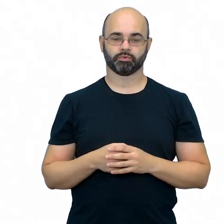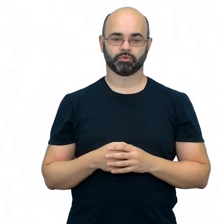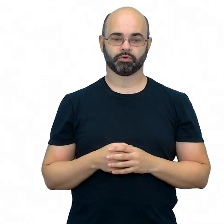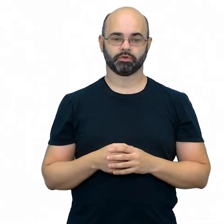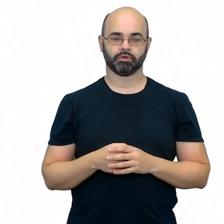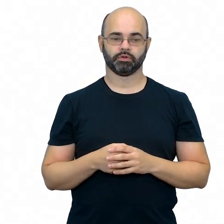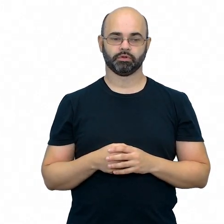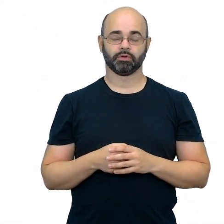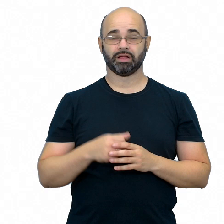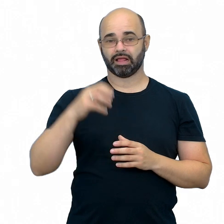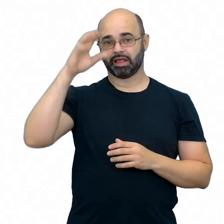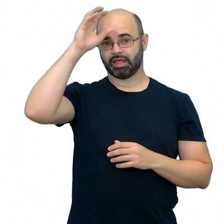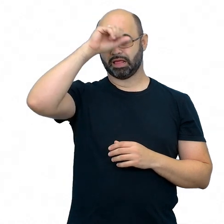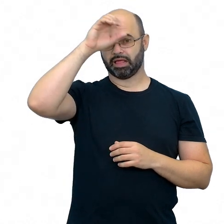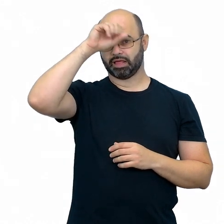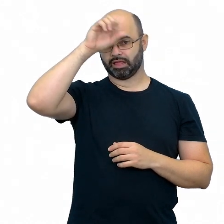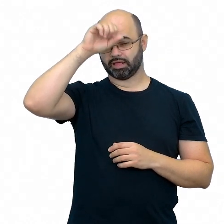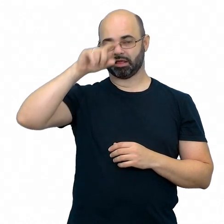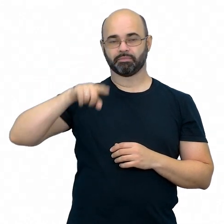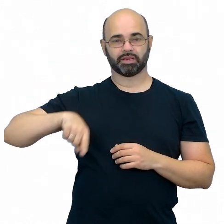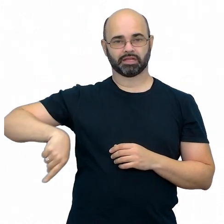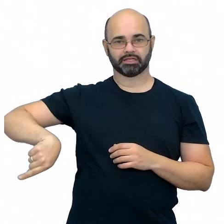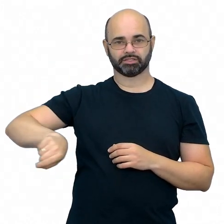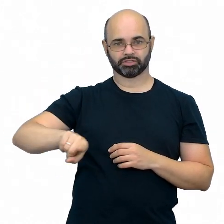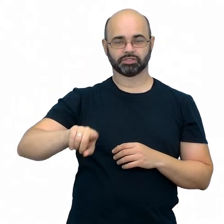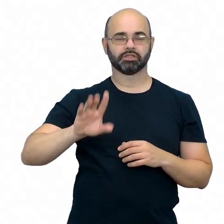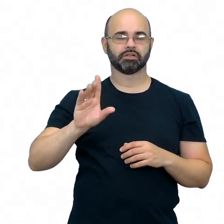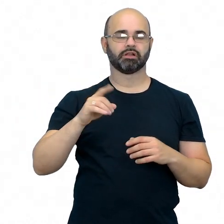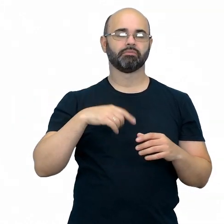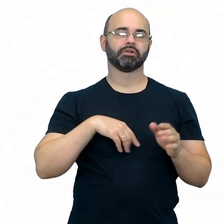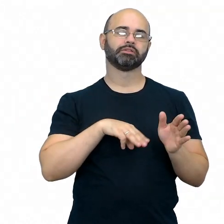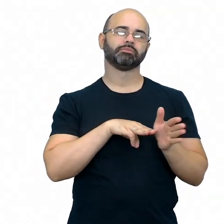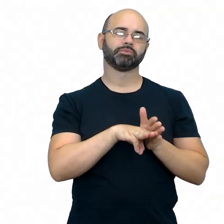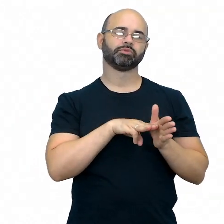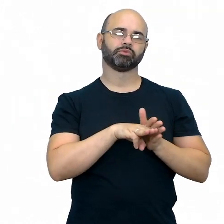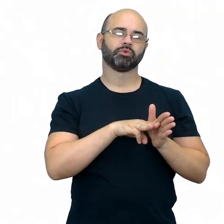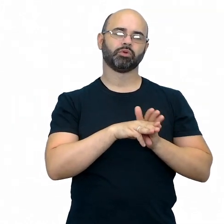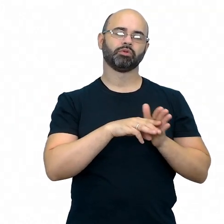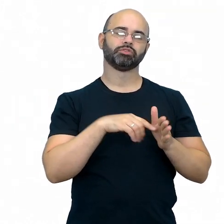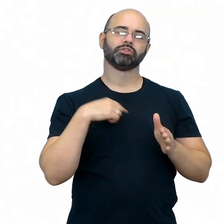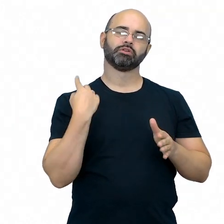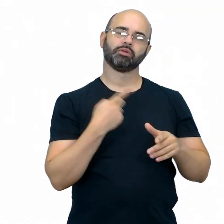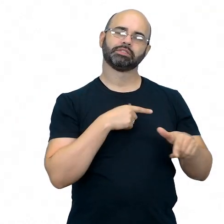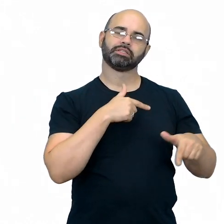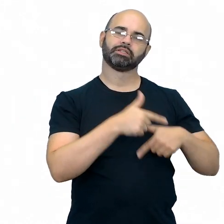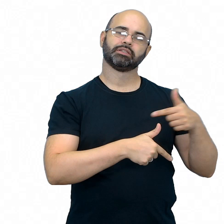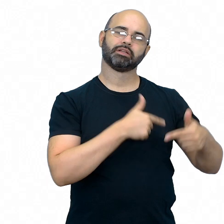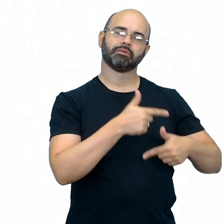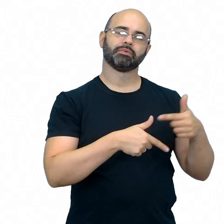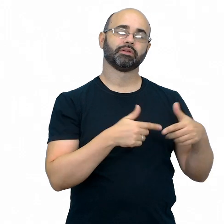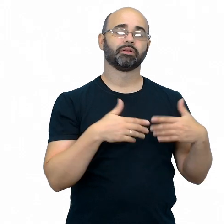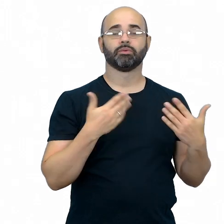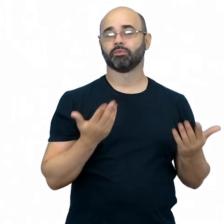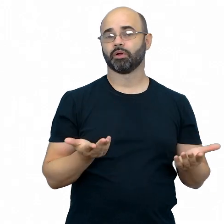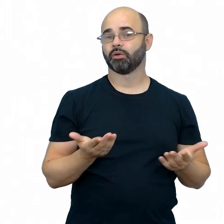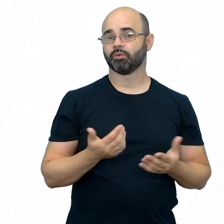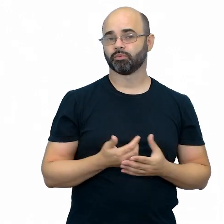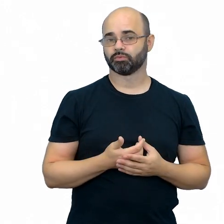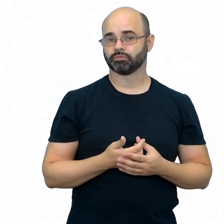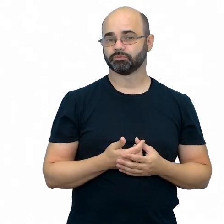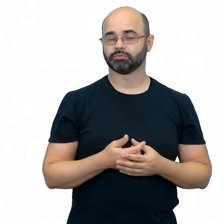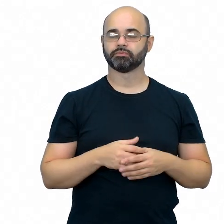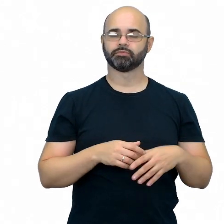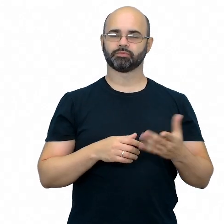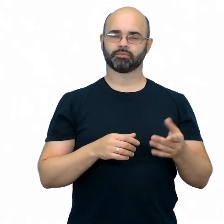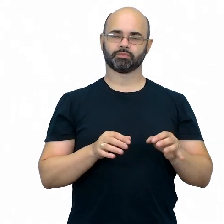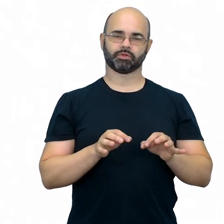qual outra metodologia ativa para que possa corroborar com a aprendizagem baseada em projetos.